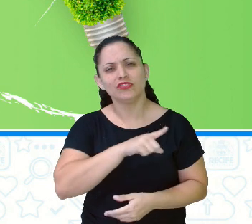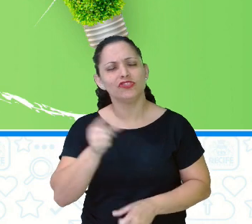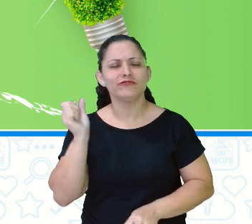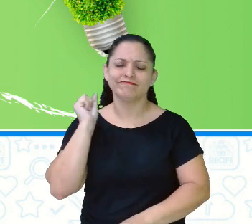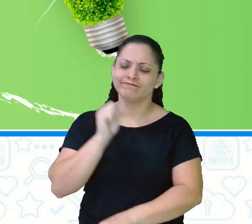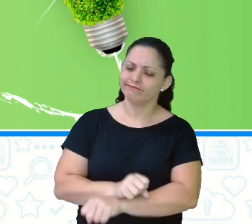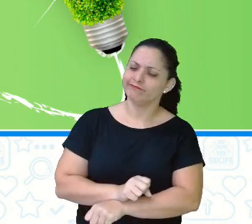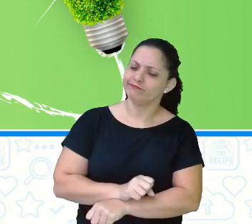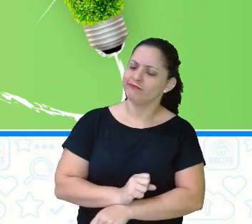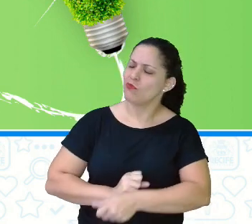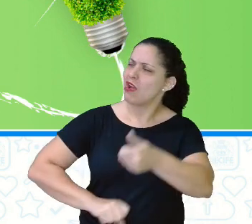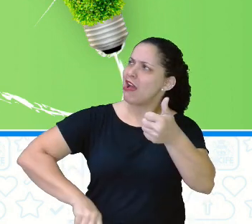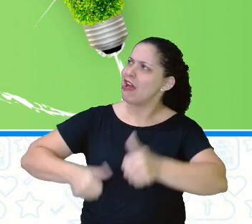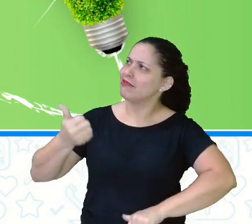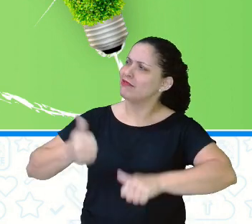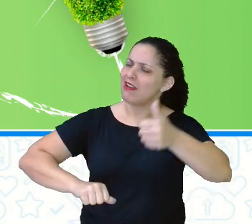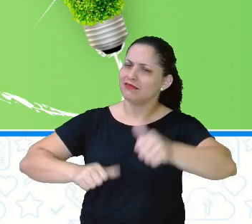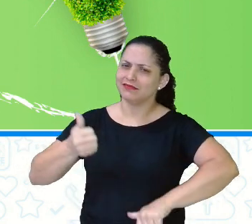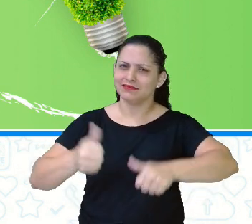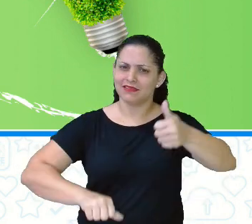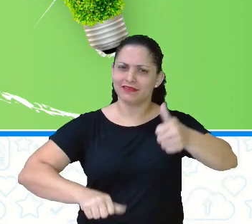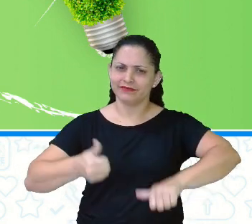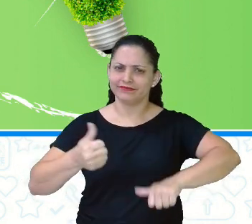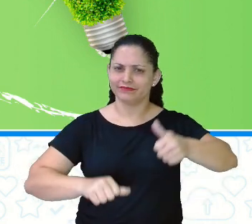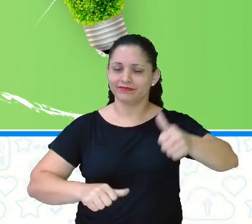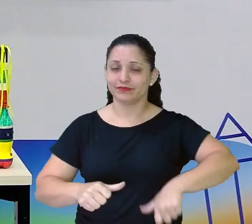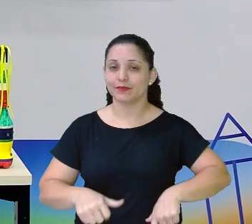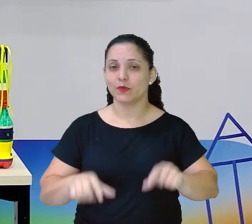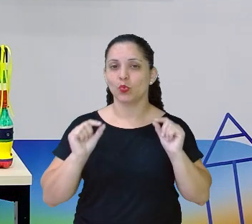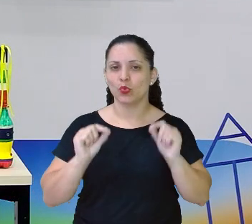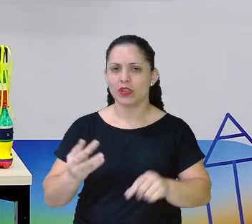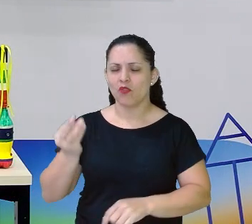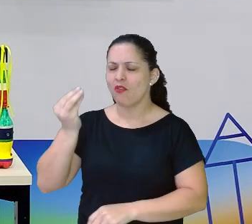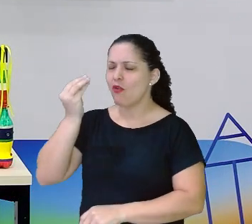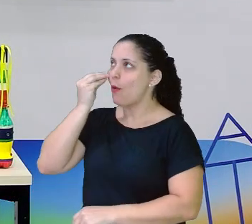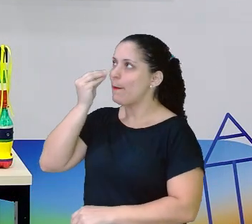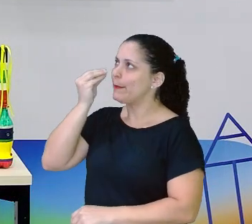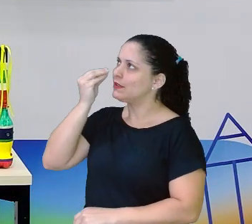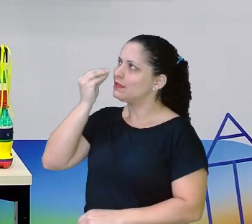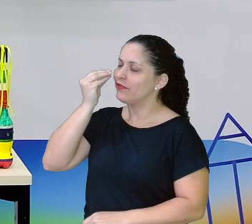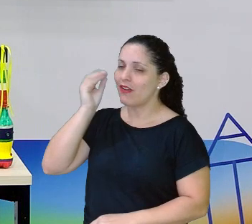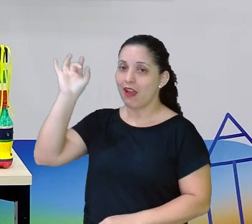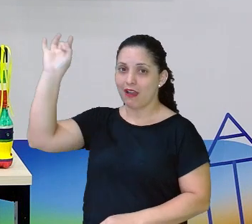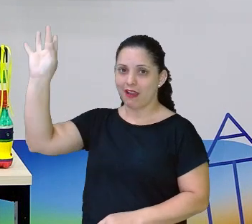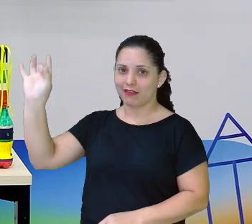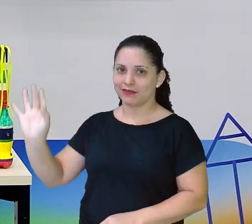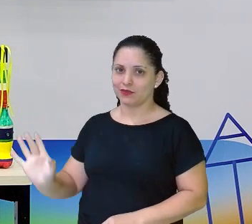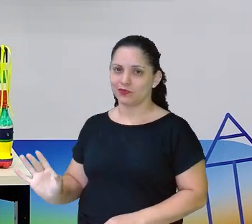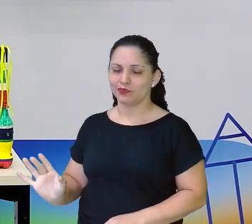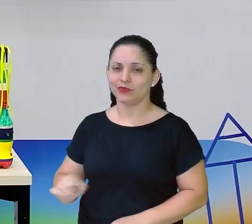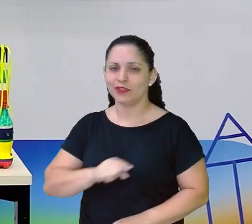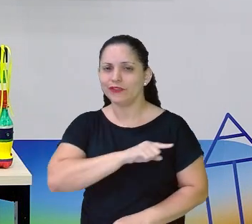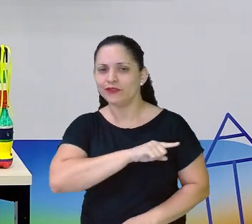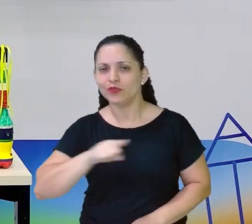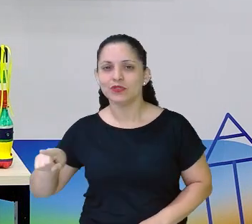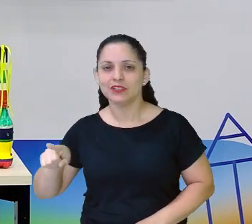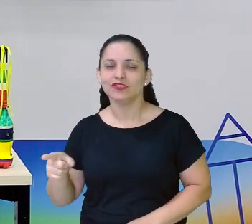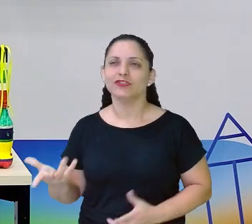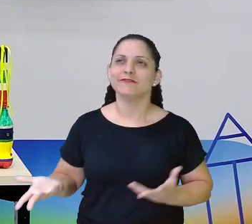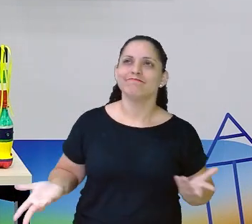imagens. Vocês vão analisar essas imagens, observar o que tem nessas imagens. Eu quero que